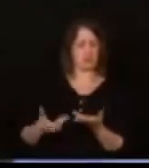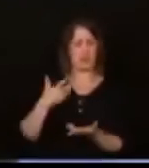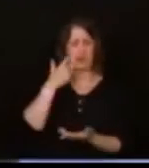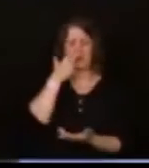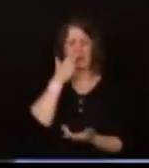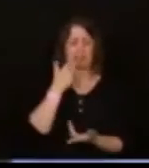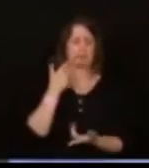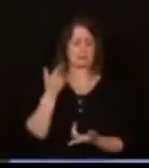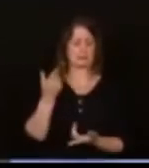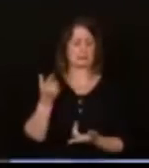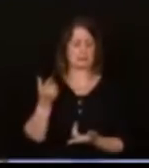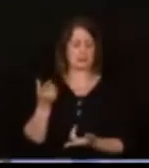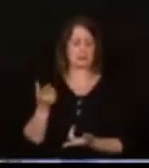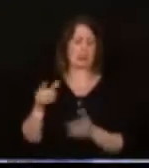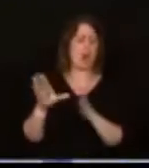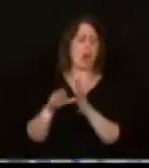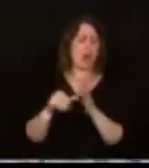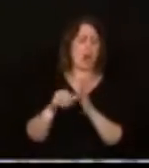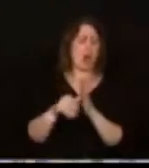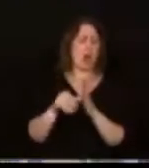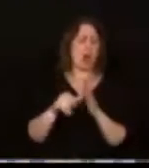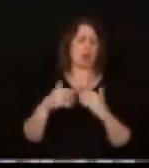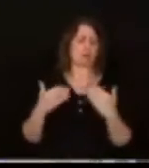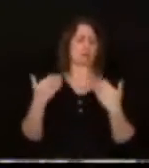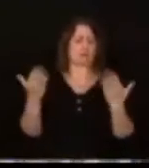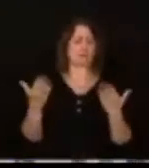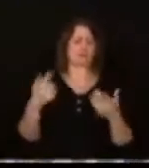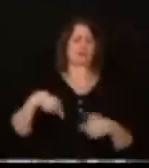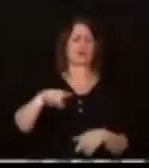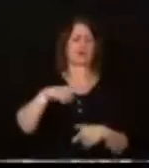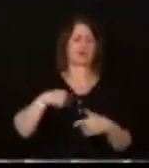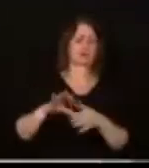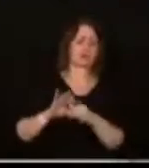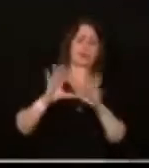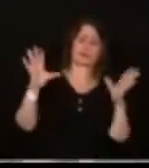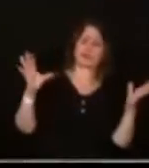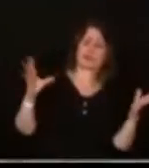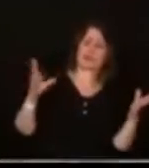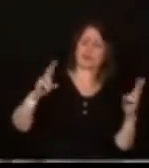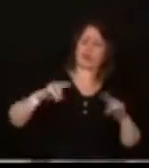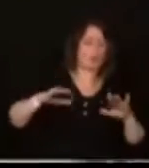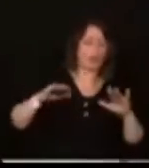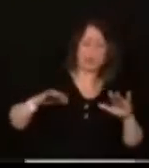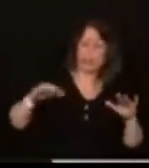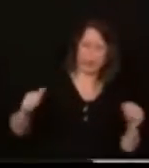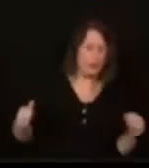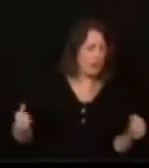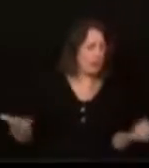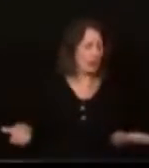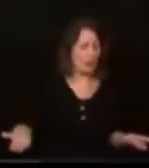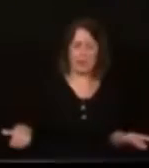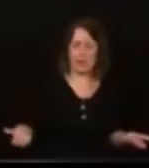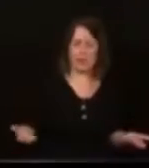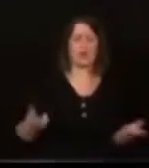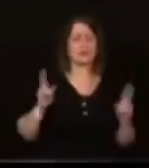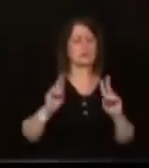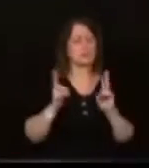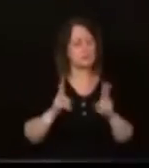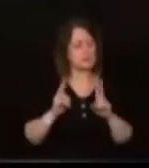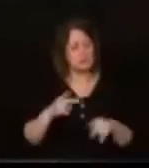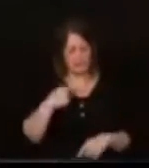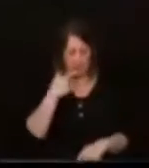para todos, roubem lá na frente a nossa liberdade. Nunca eu falei em